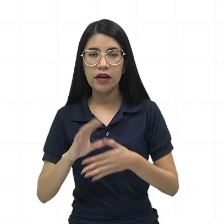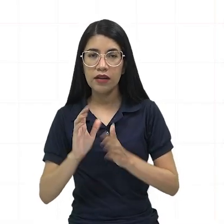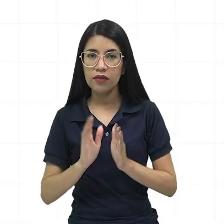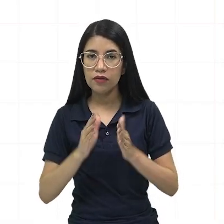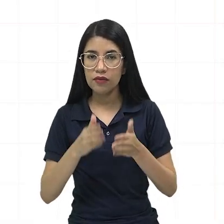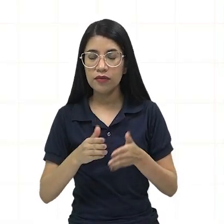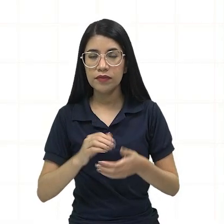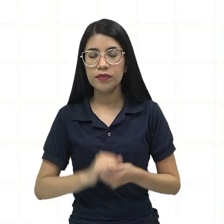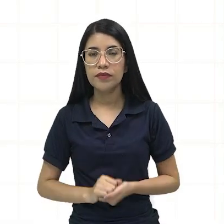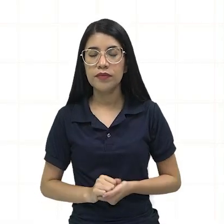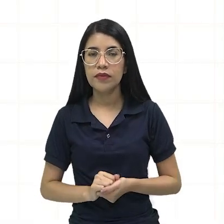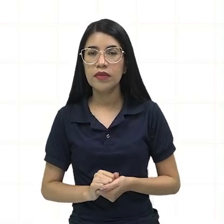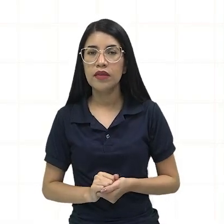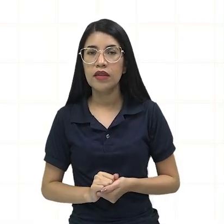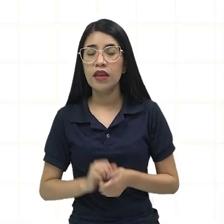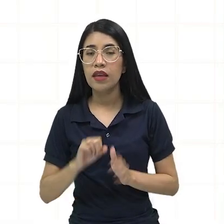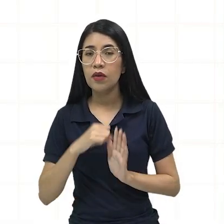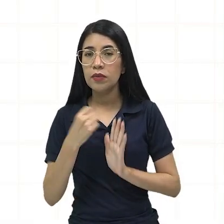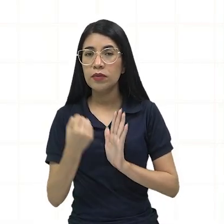símbolo ali